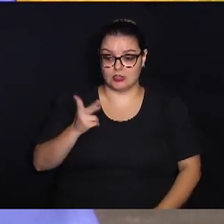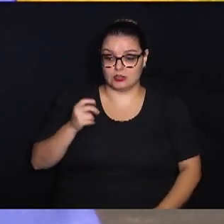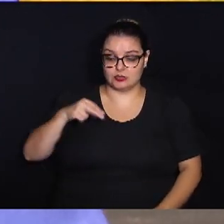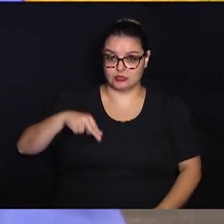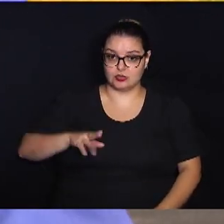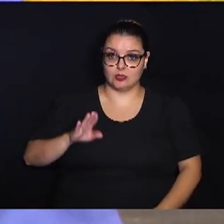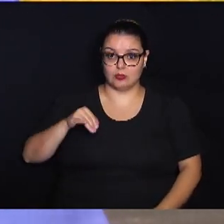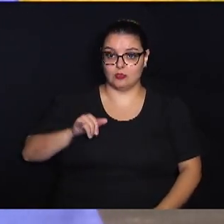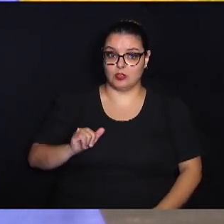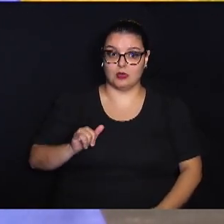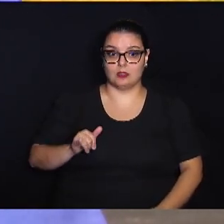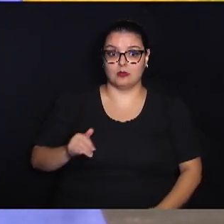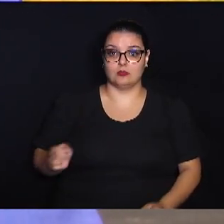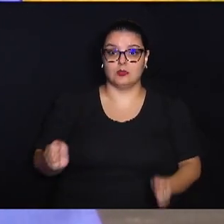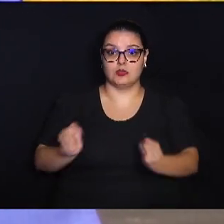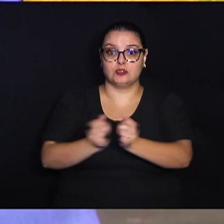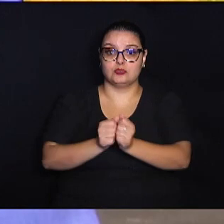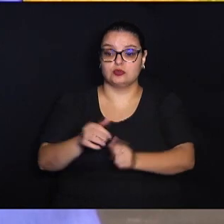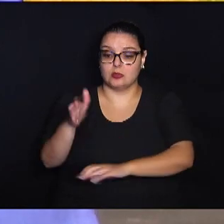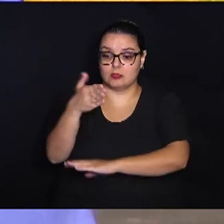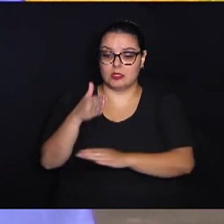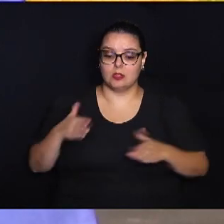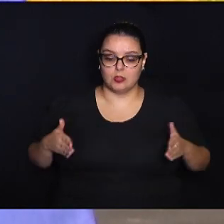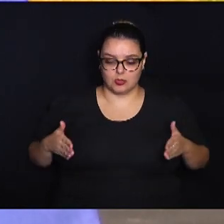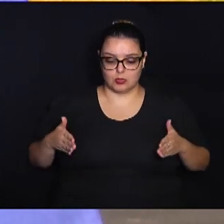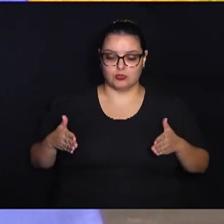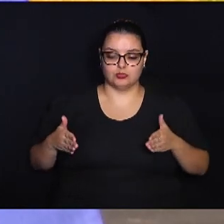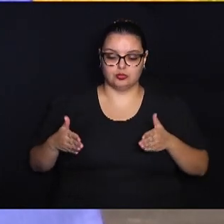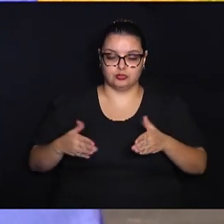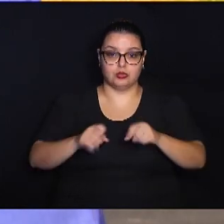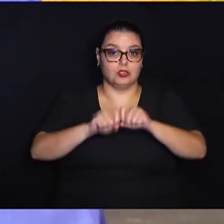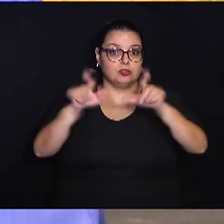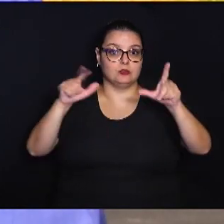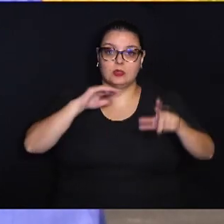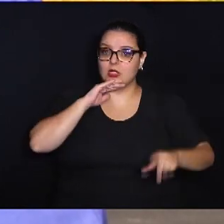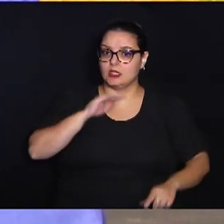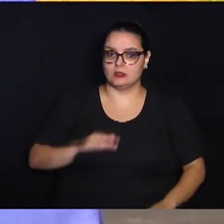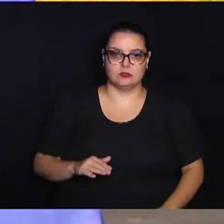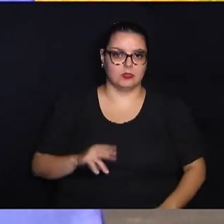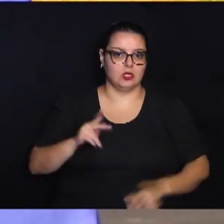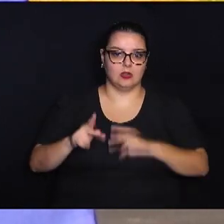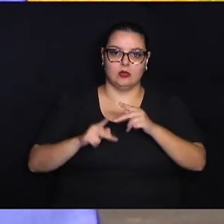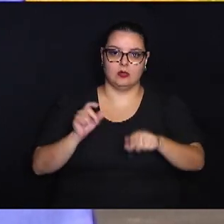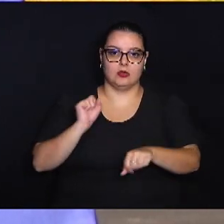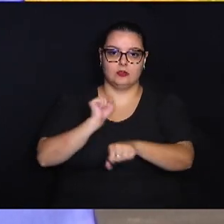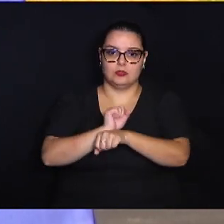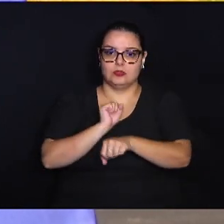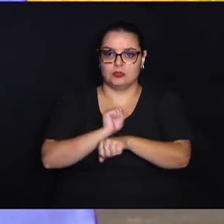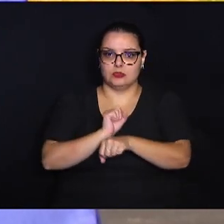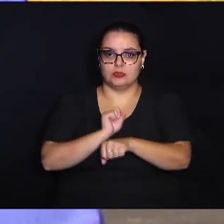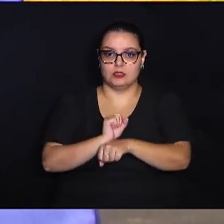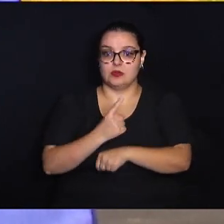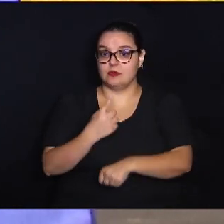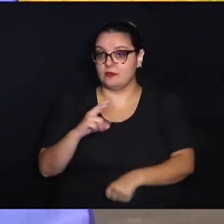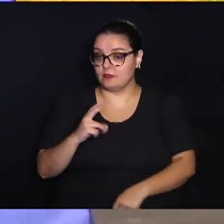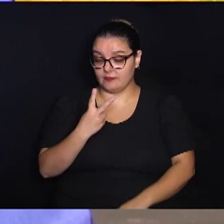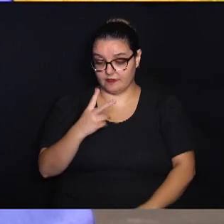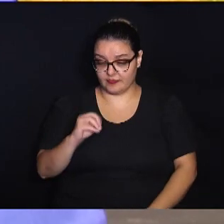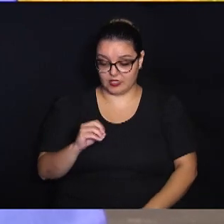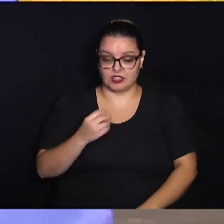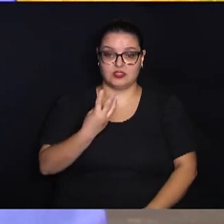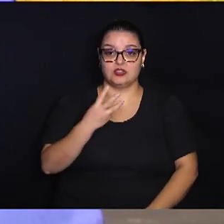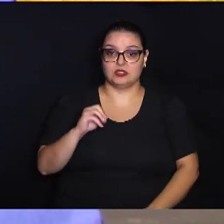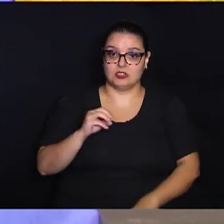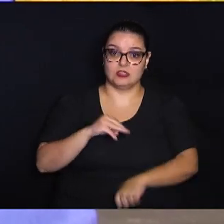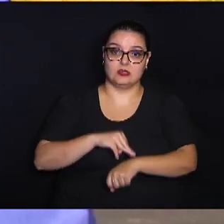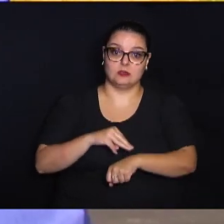da Bandeirantes, com aquele funil que de manhã e à tarde a população fica parada ali 20, 30 minutos para poder escoar